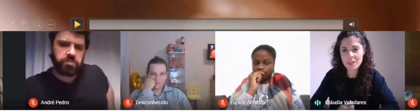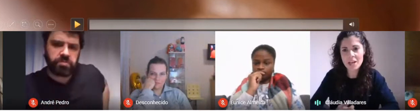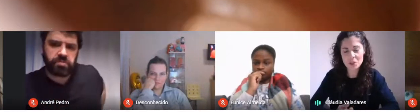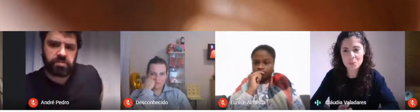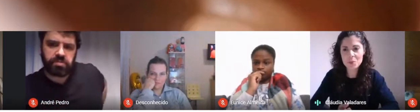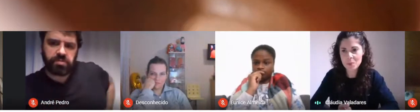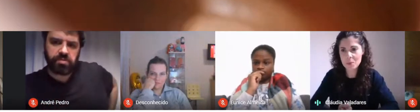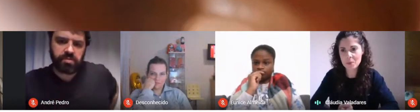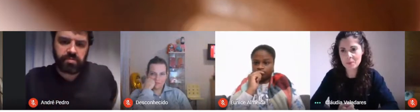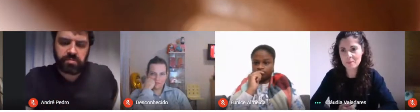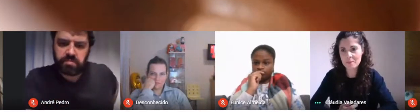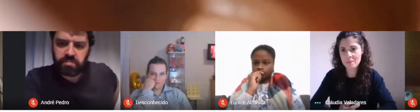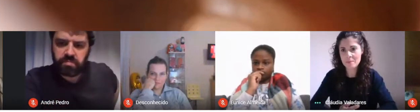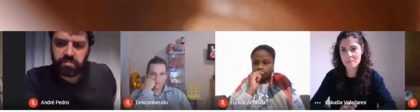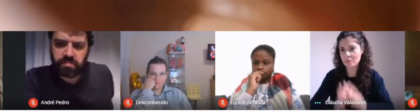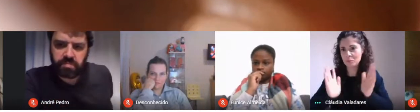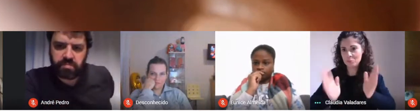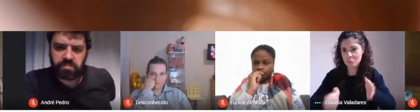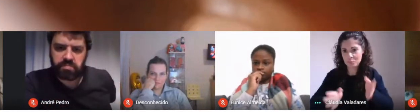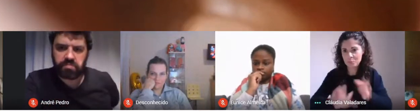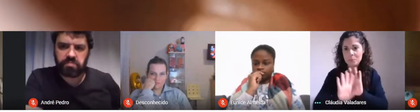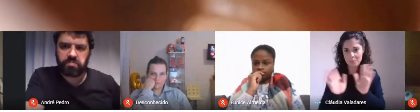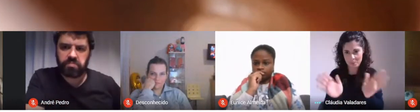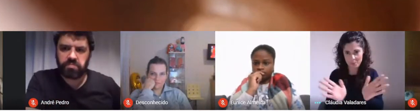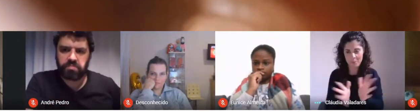O André acha que percebeu. Ok.